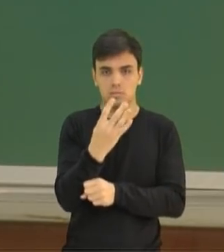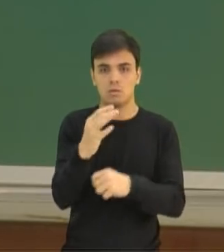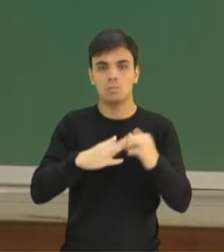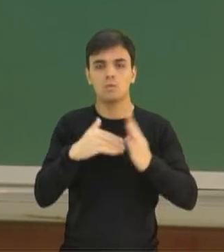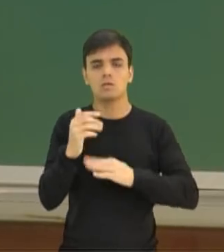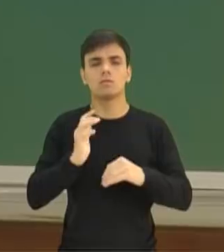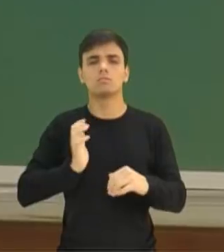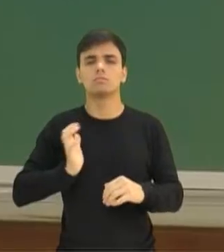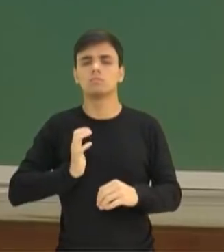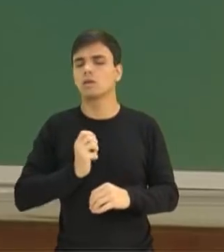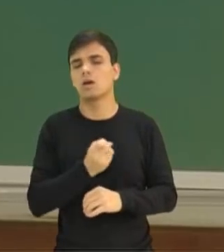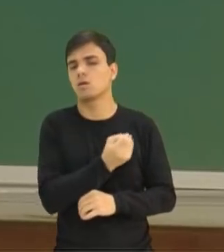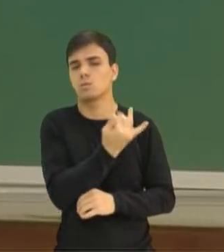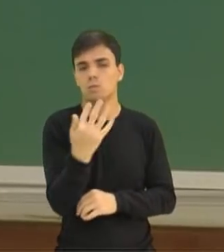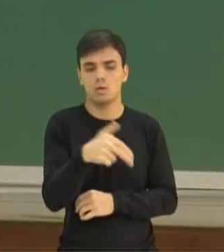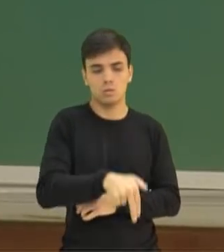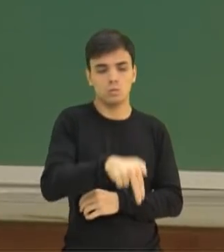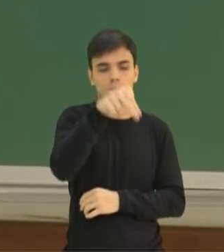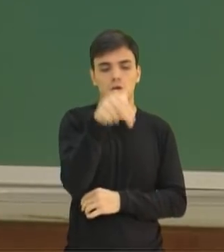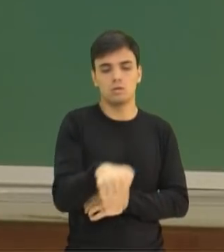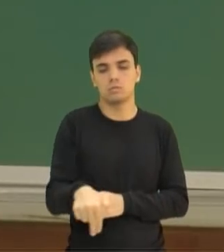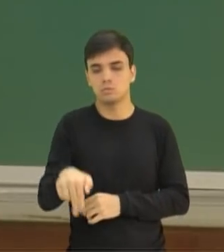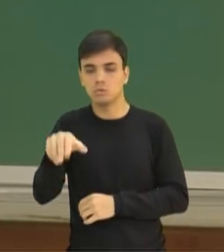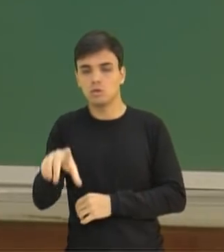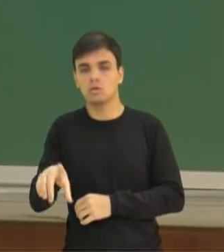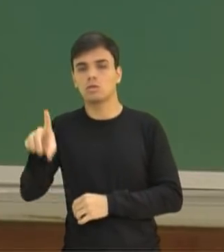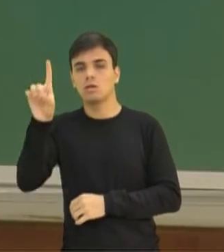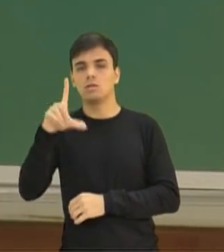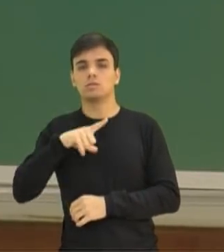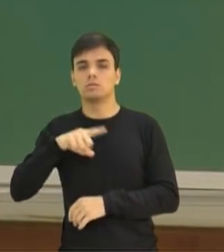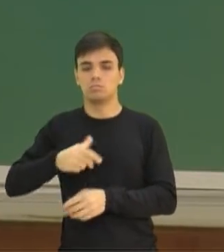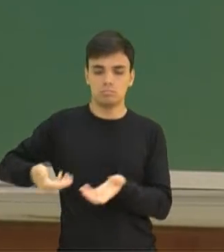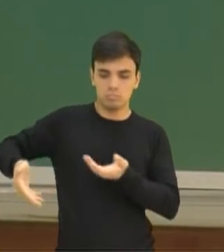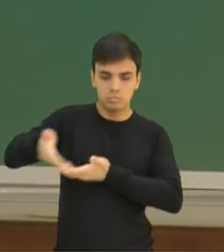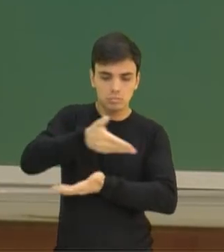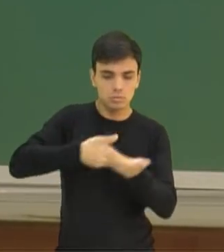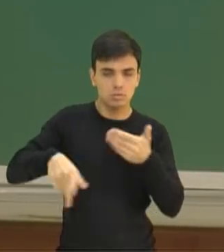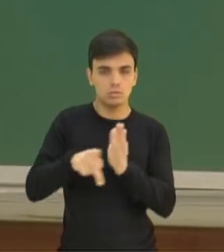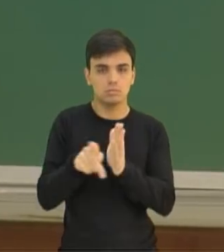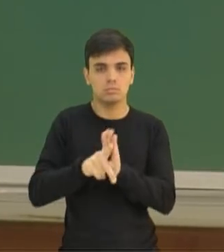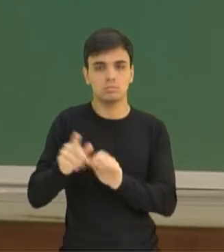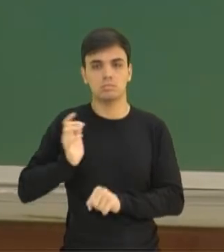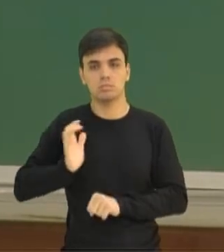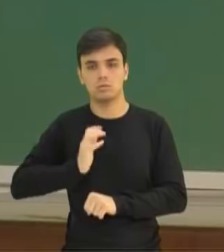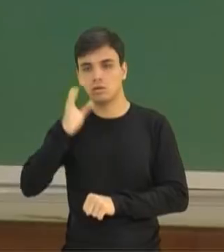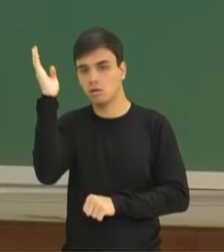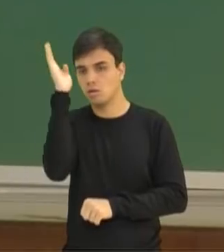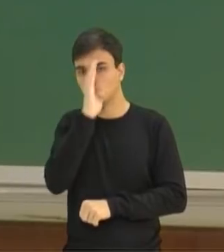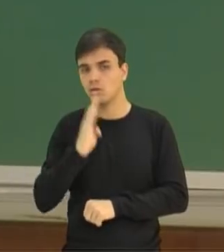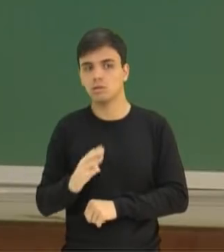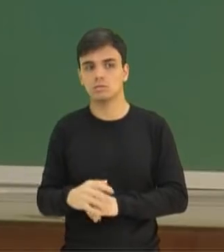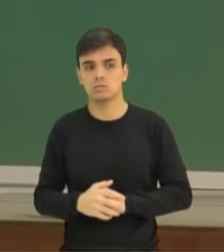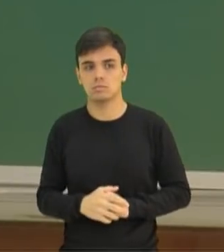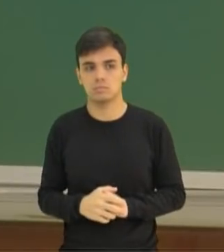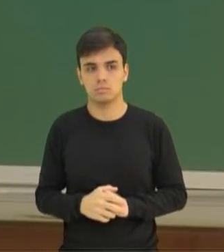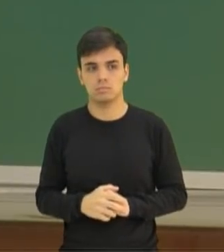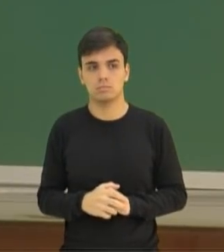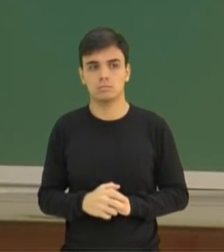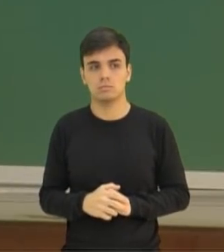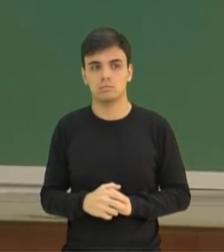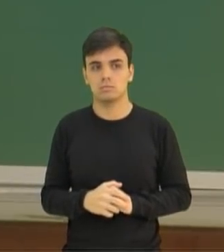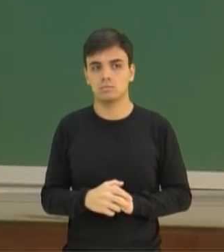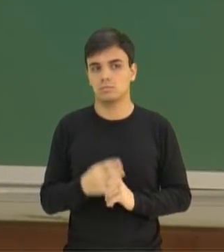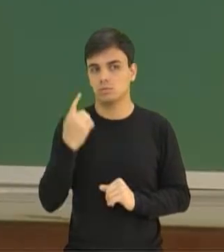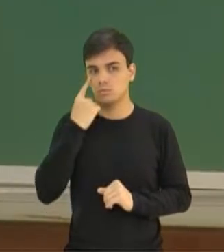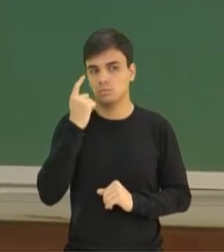riquezas, quanto o Norte e quanto o Nordeste participam dessa produção de riquezas do Brasil? Então, tá ali, ó, região